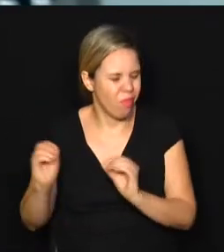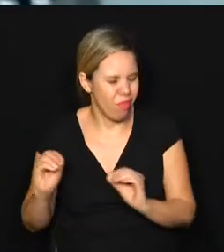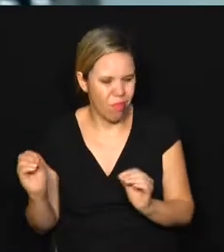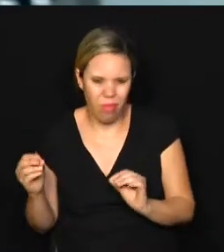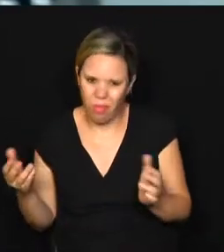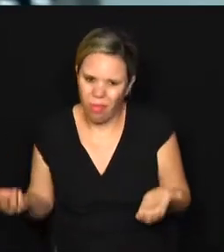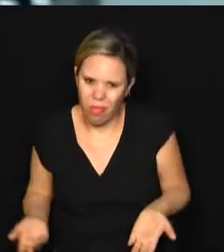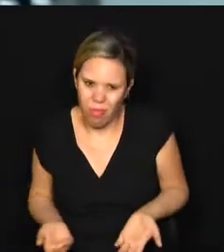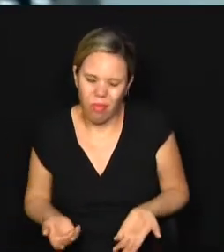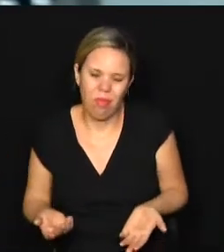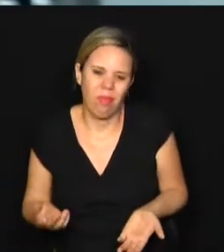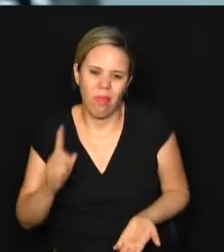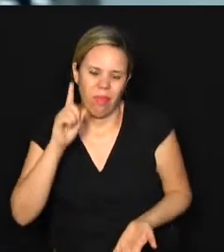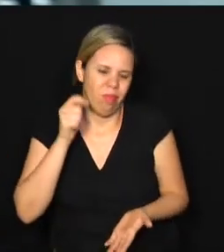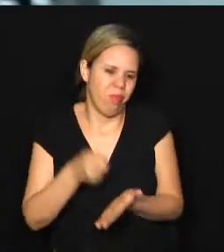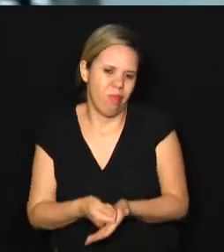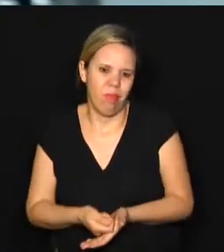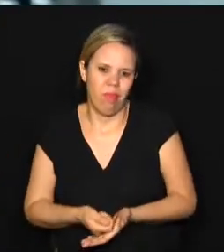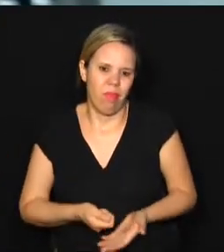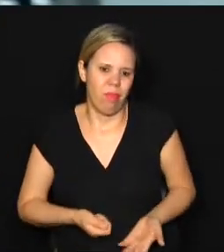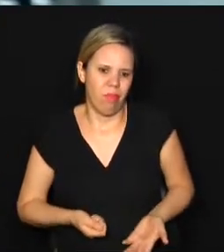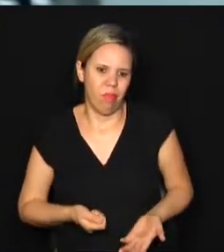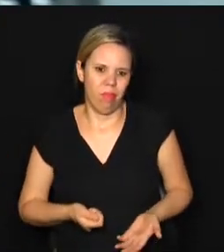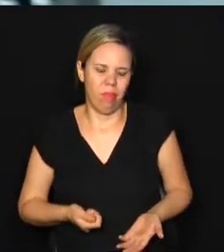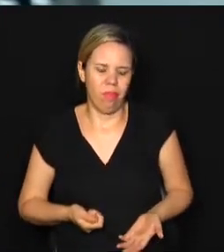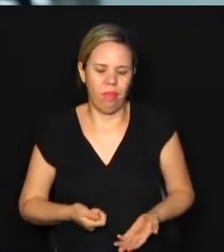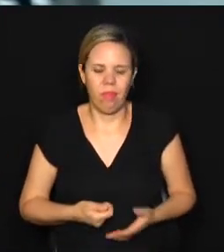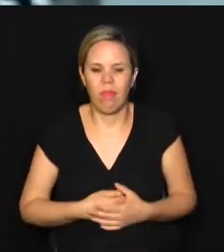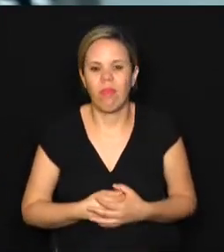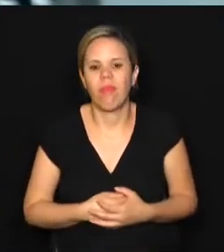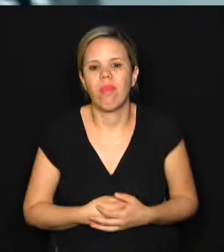irresponsabilidade essa decisão que eu